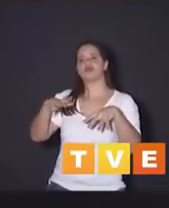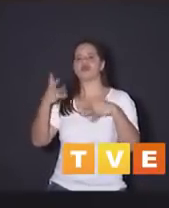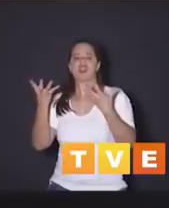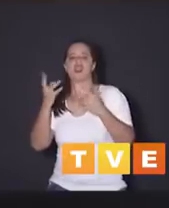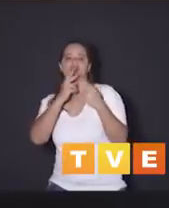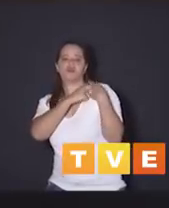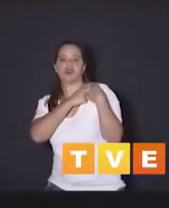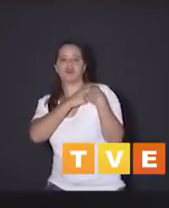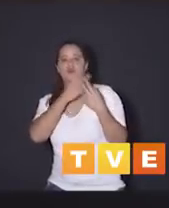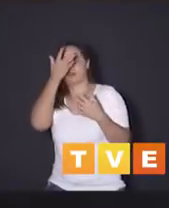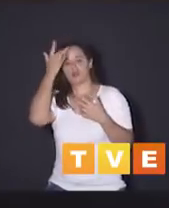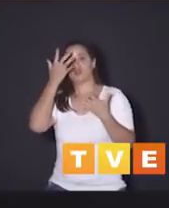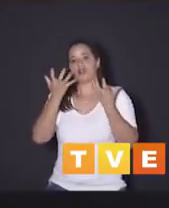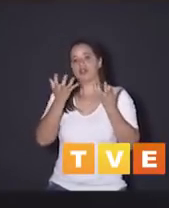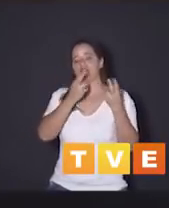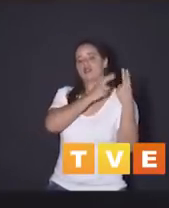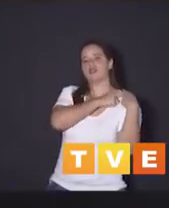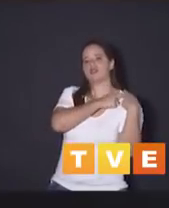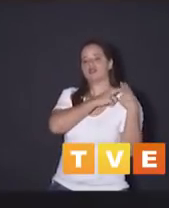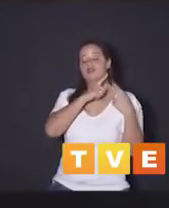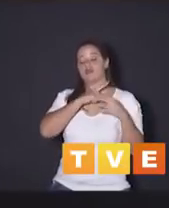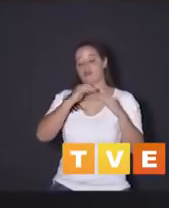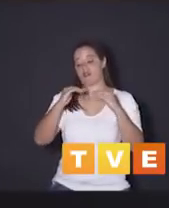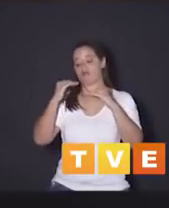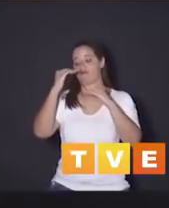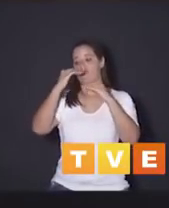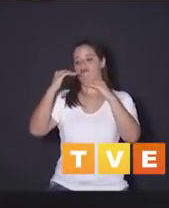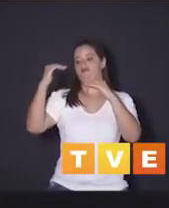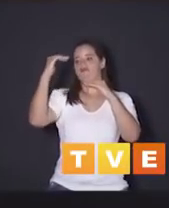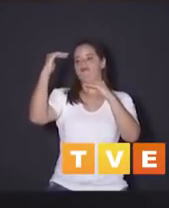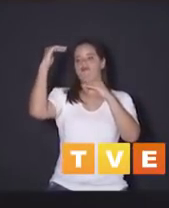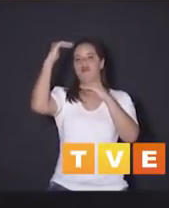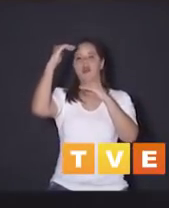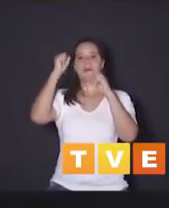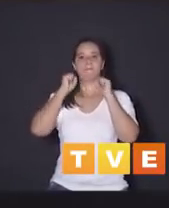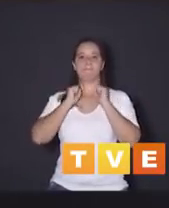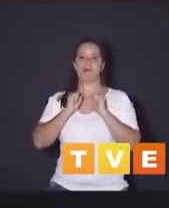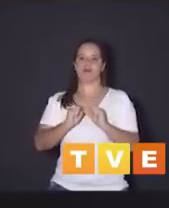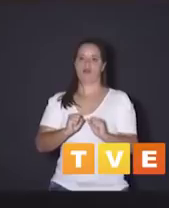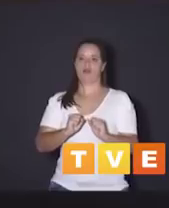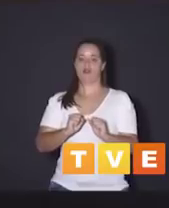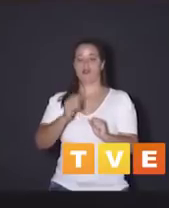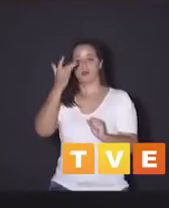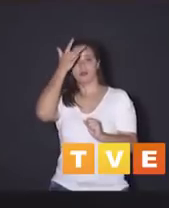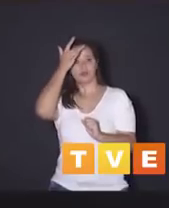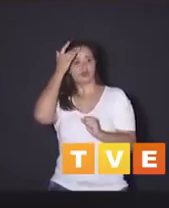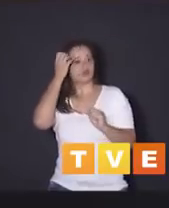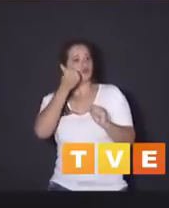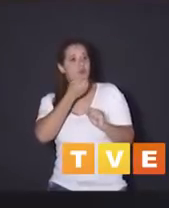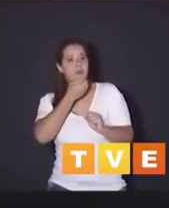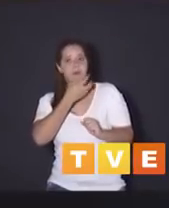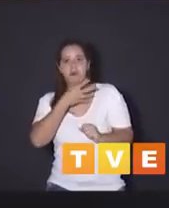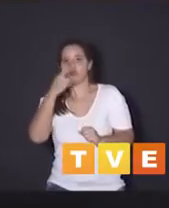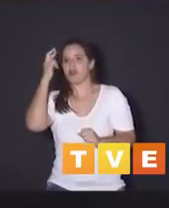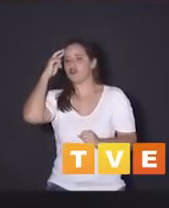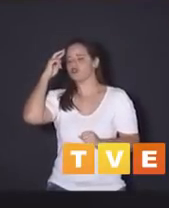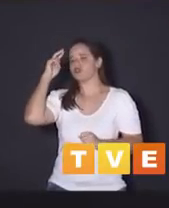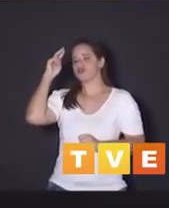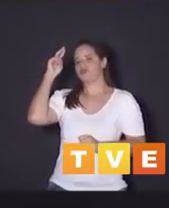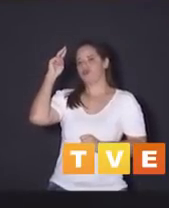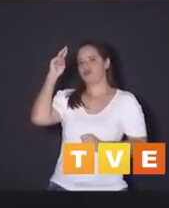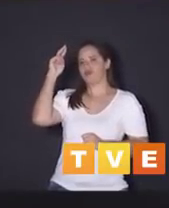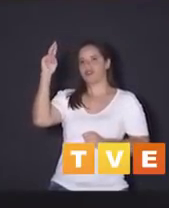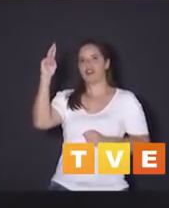tem escalas de poder tem pessoas que são muito boas gestoras de